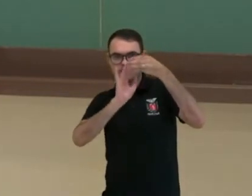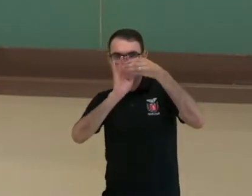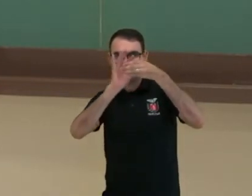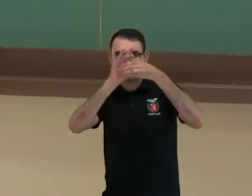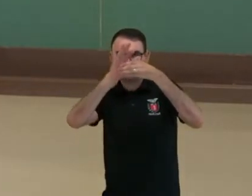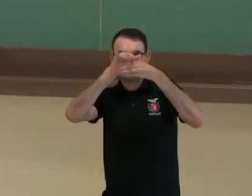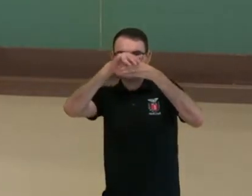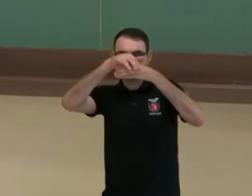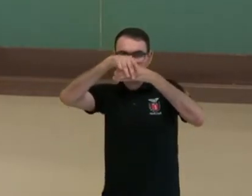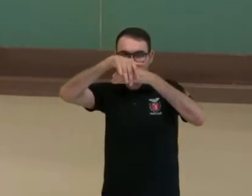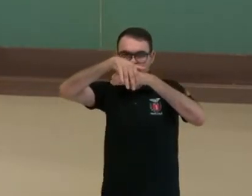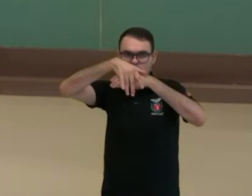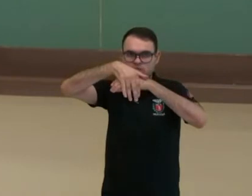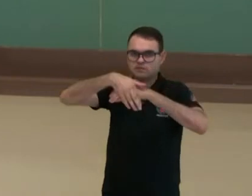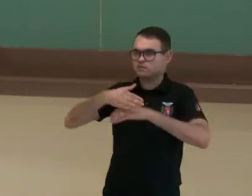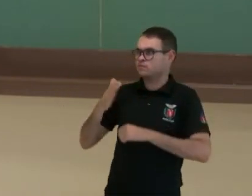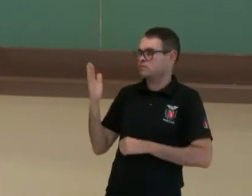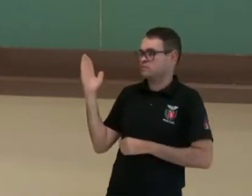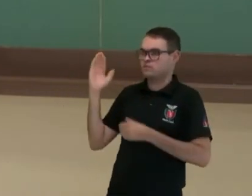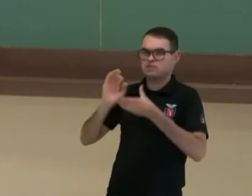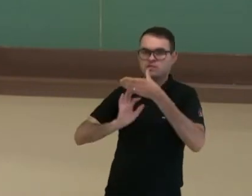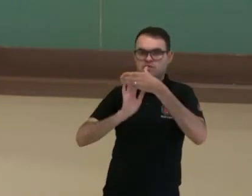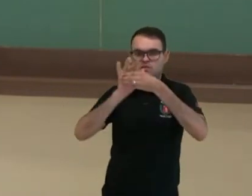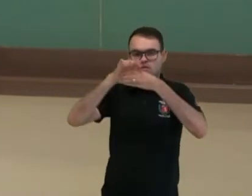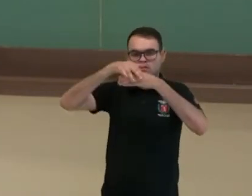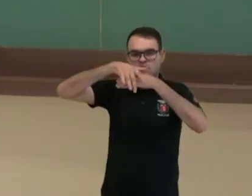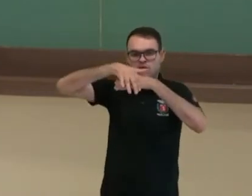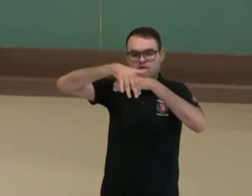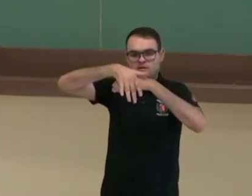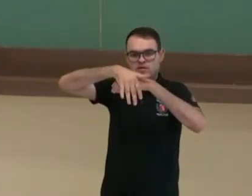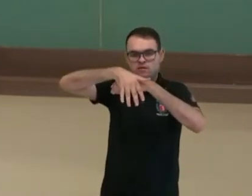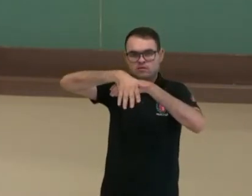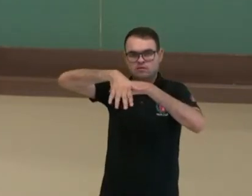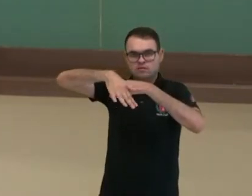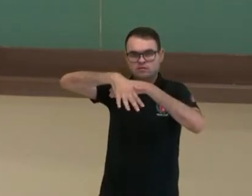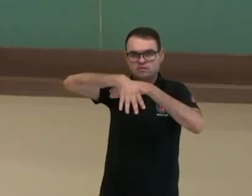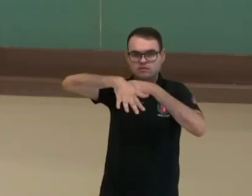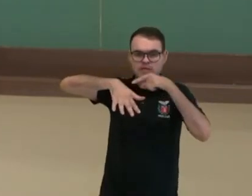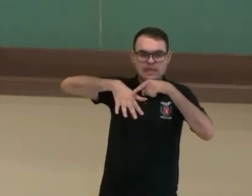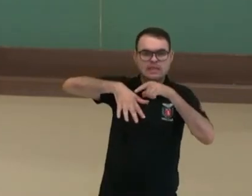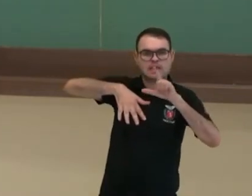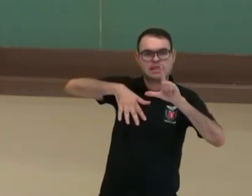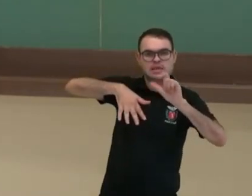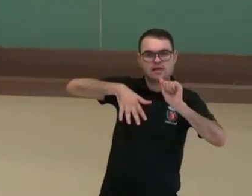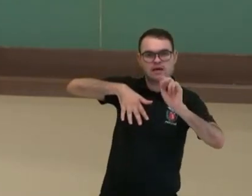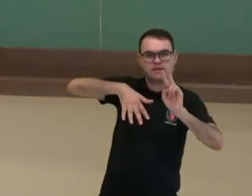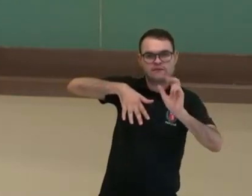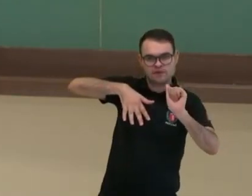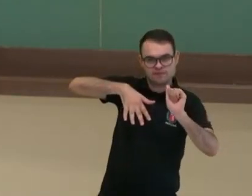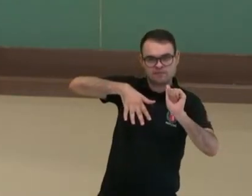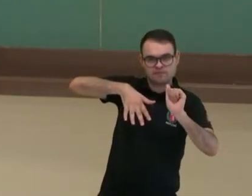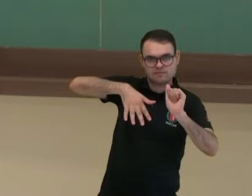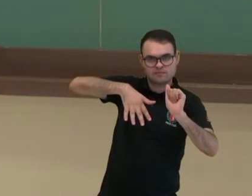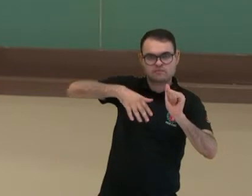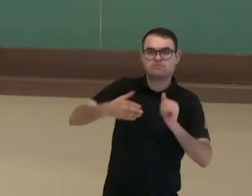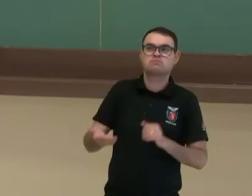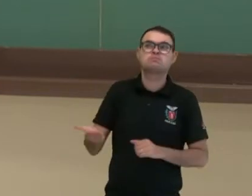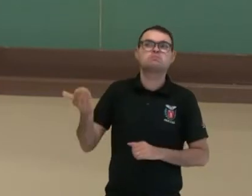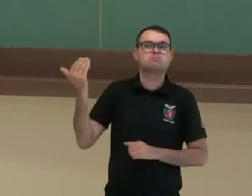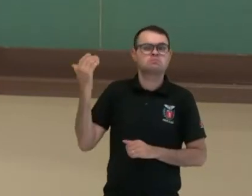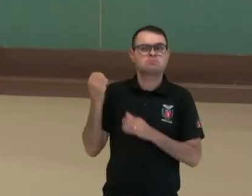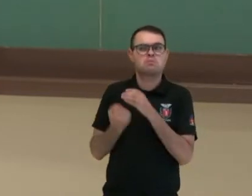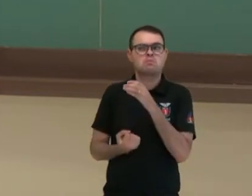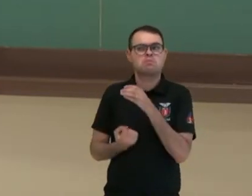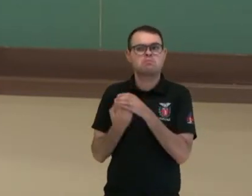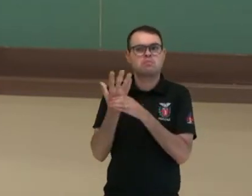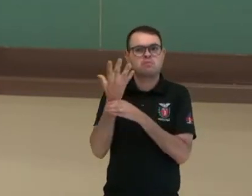como nessa animação, escorrendo pelo vulcão, nós chamamos de lava. Então, quando os vulcões entravam em